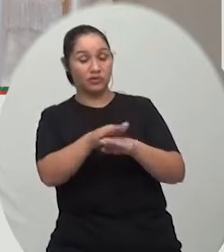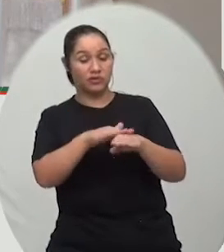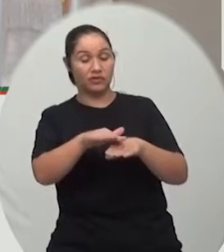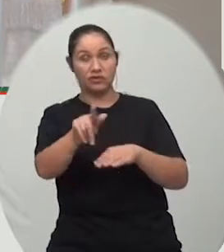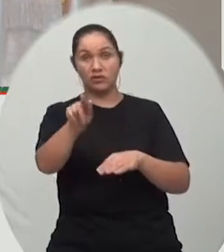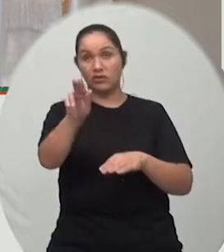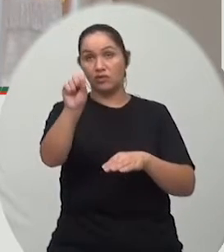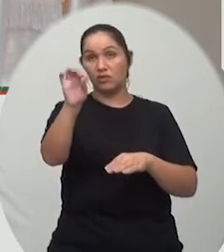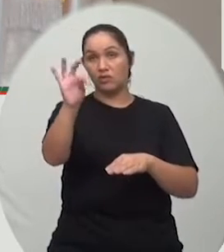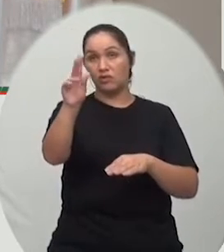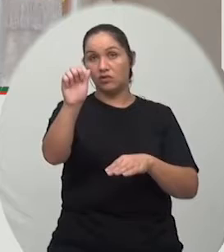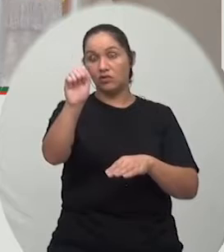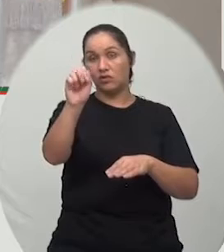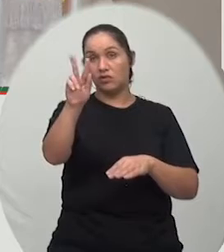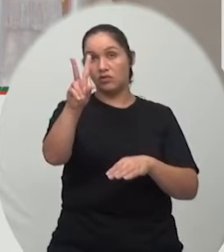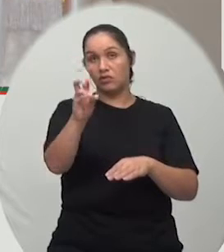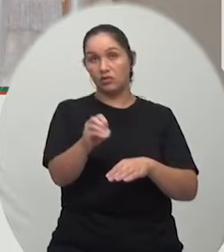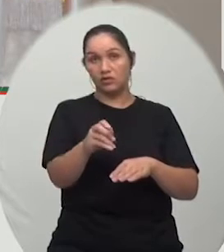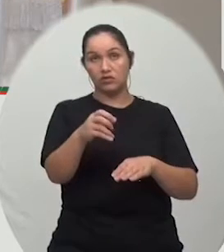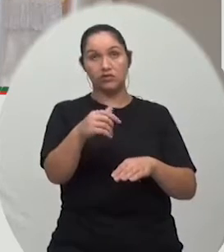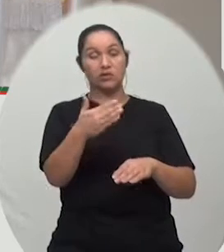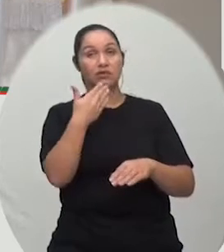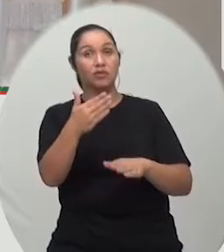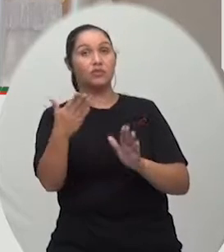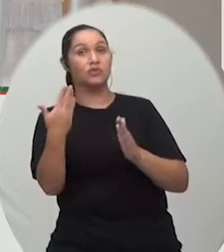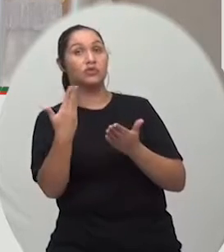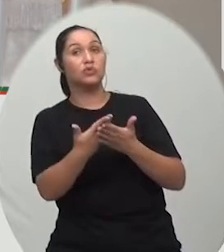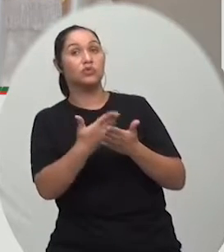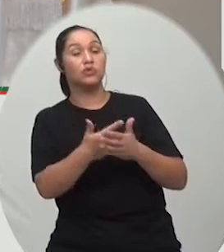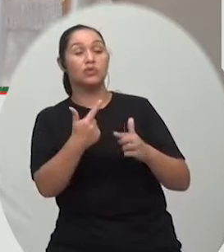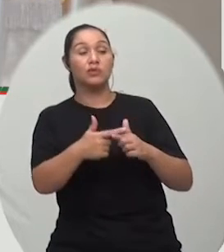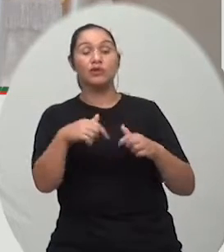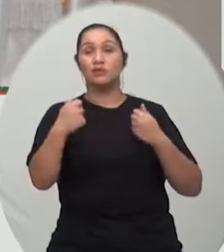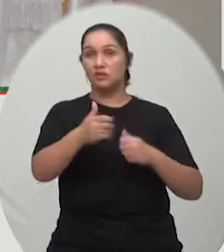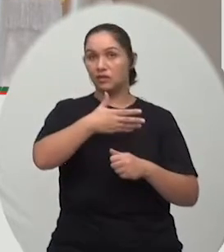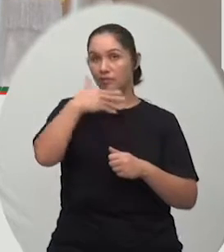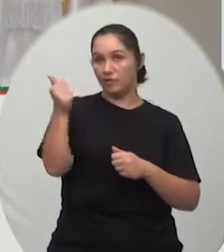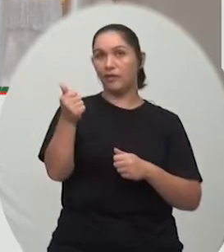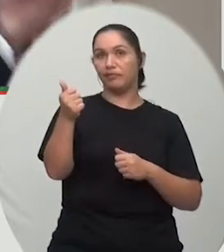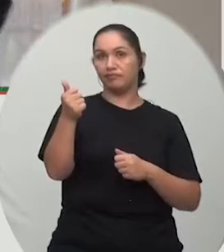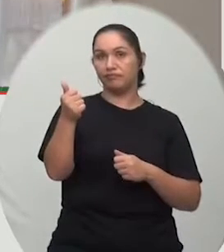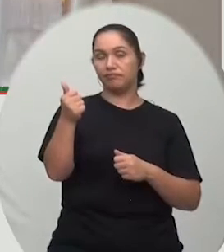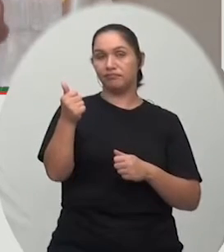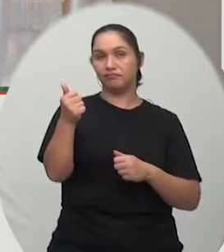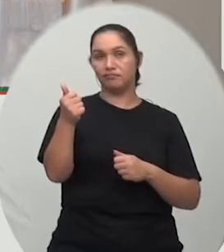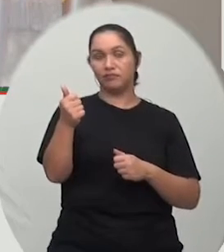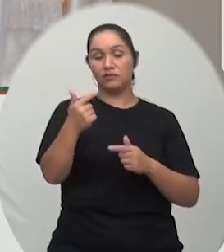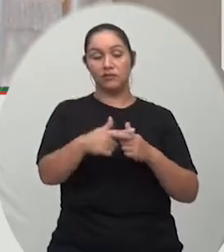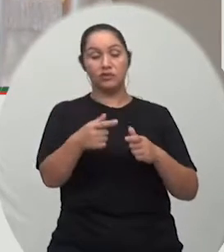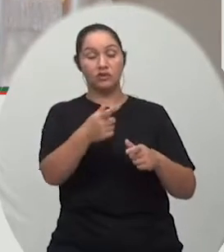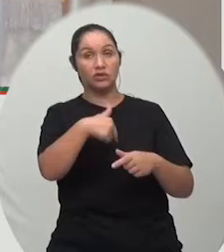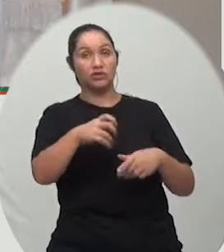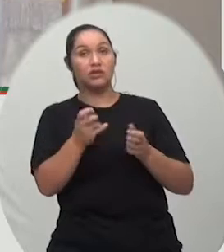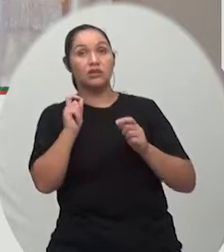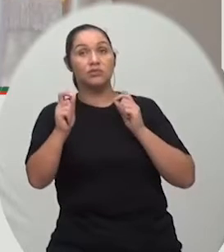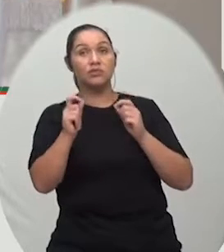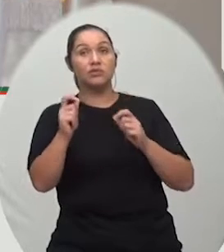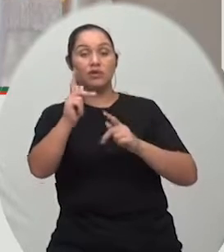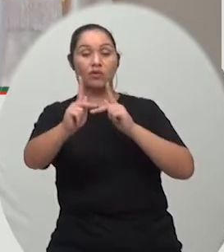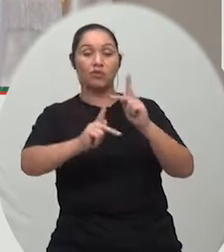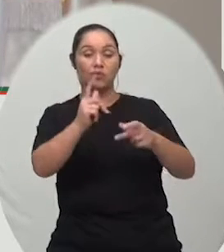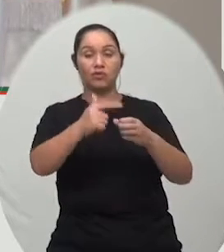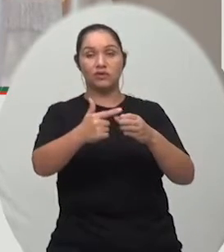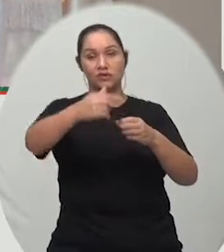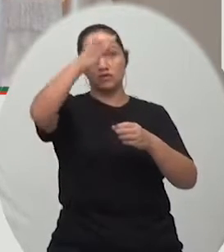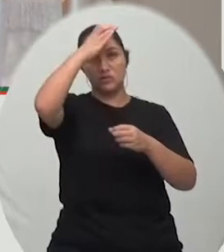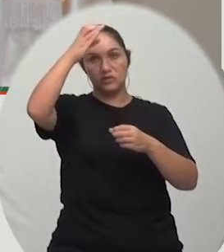estou colocando um requerimento e tal, vamos fazer um estudo para melhorar aquela região ali. Nós queremos beneficiar a população de